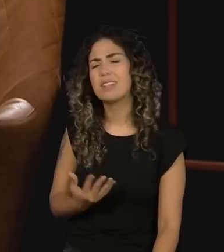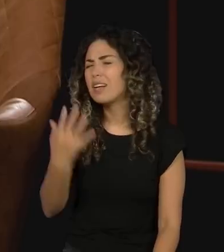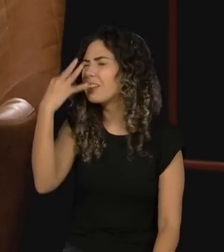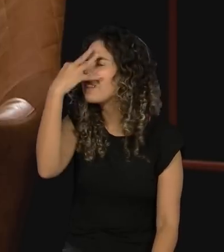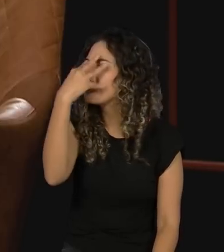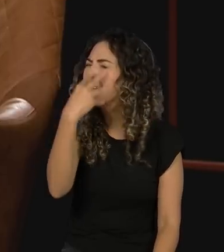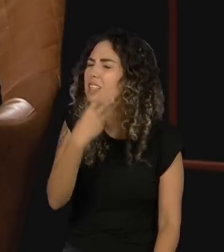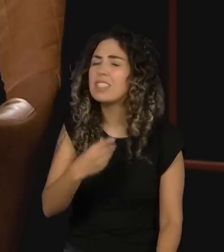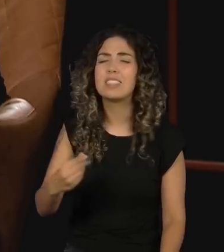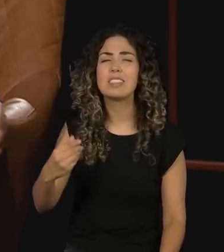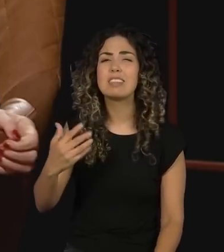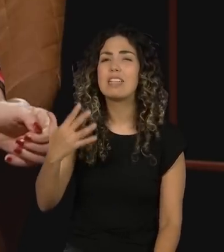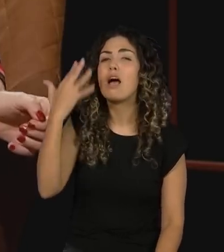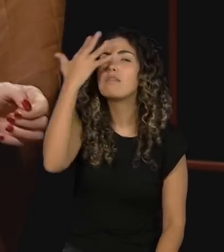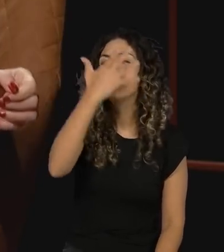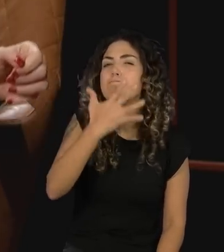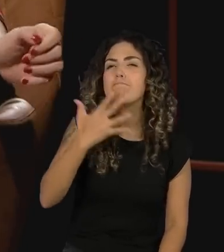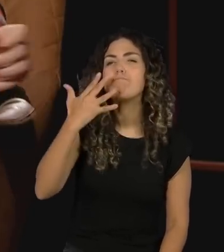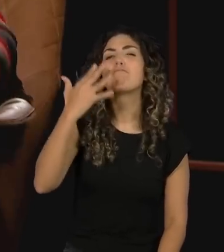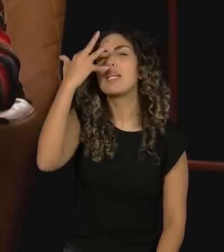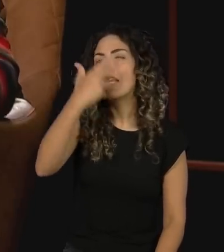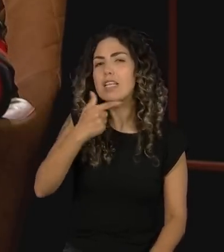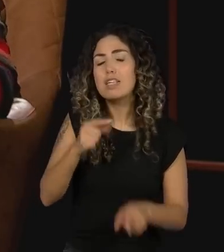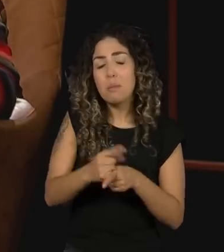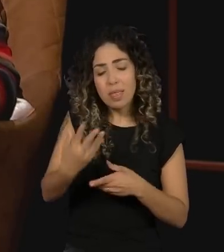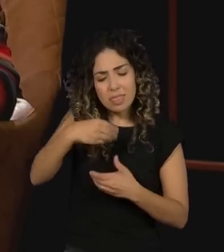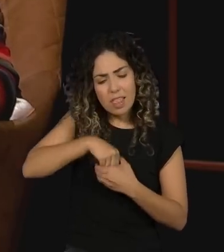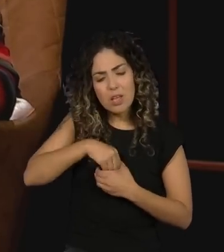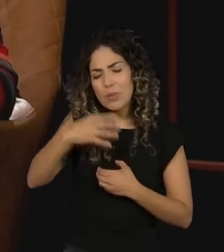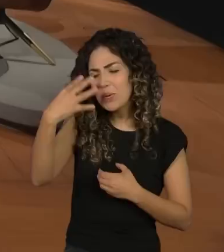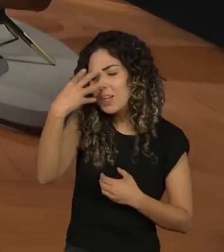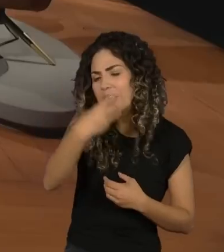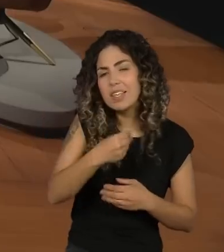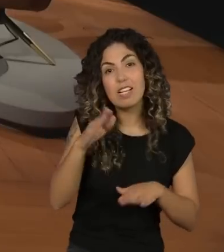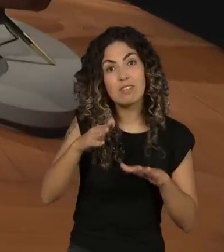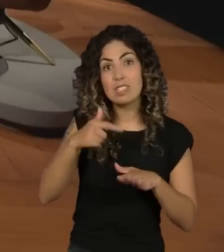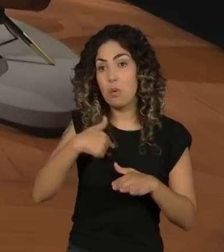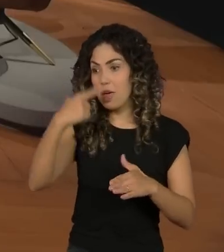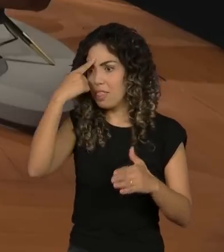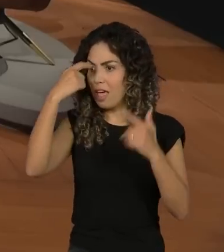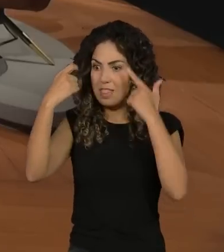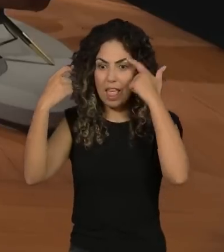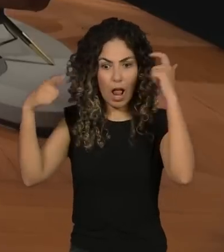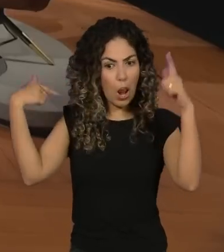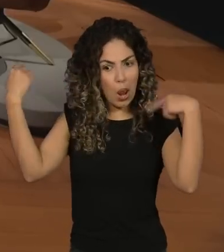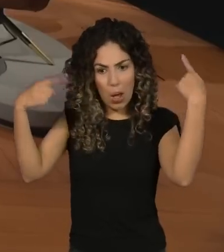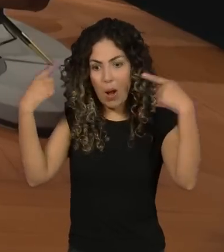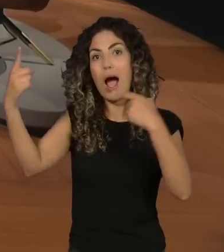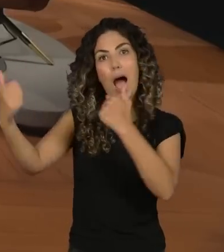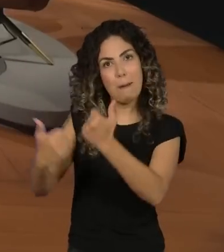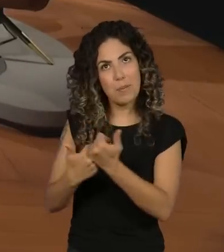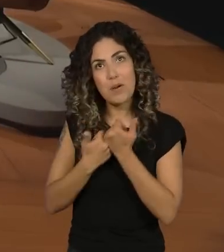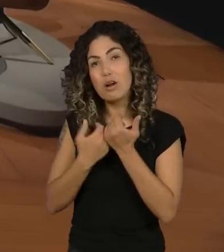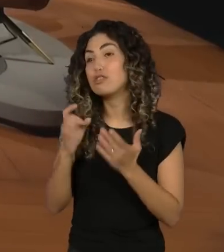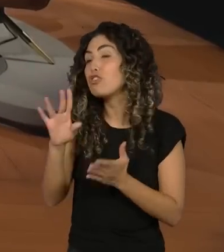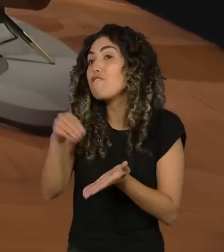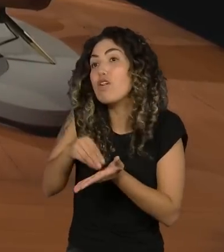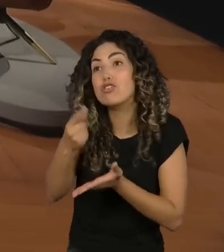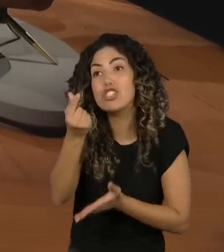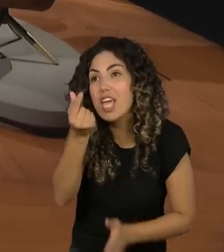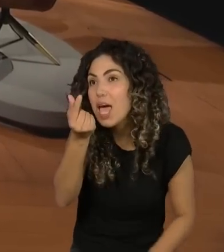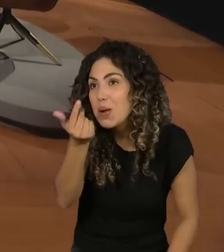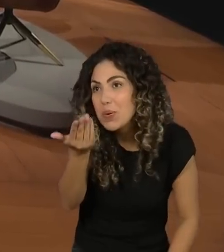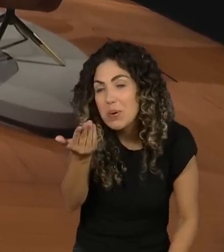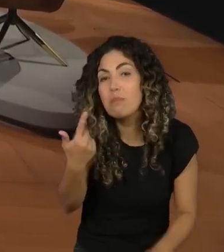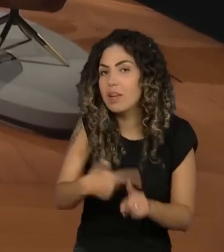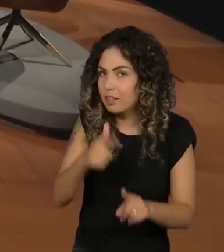que me apoiou em diversas ideias malucas. E que botou dinheiro, sabe? Não é fácil alguém